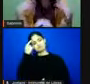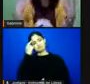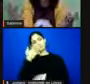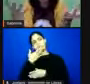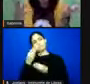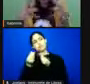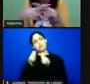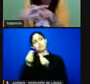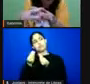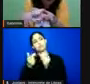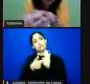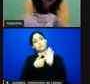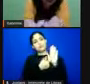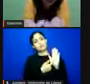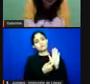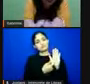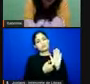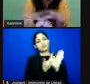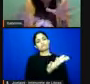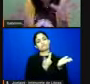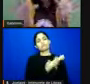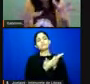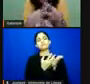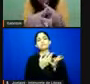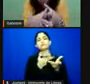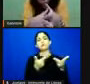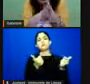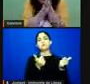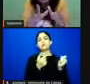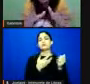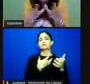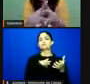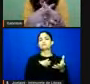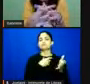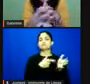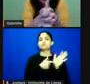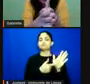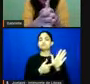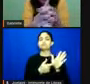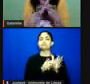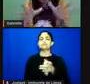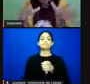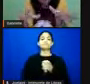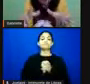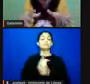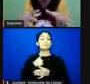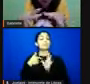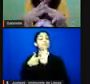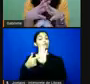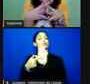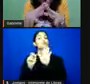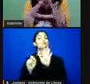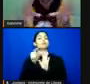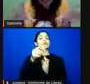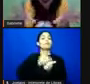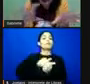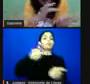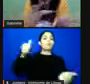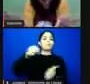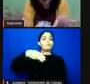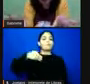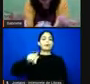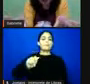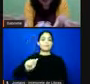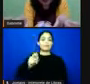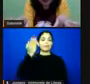livro seria, talvez, mostrando ele propriamente. E eu vou partir do mapa, né? Aqui. Vocês conseguem perceber esse